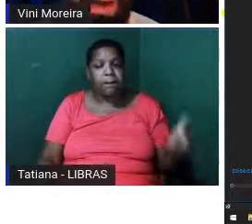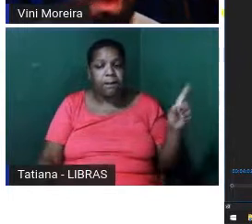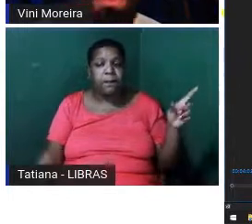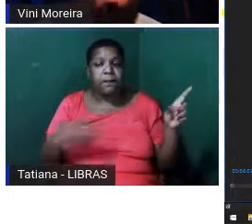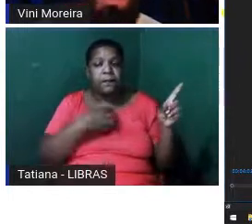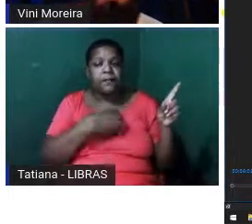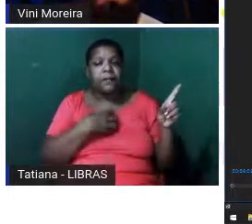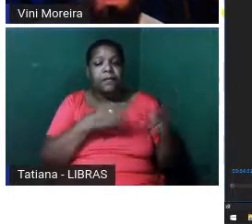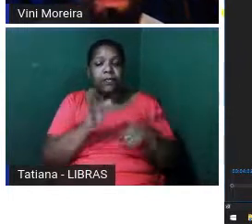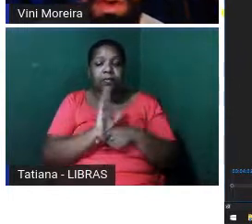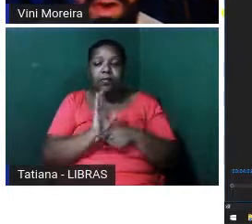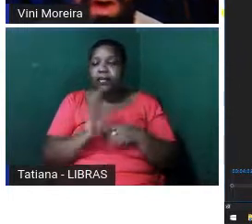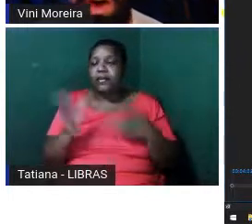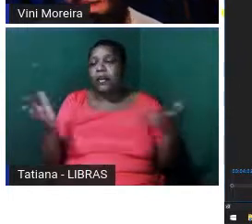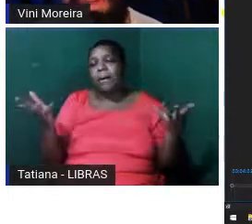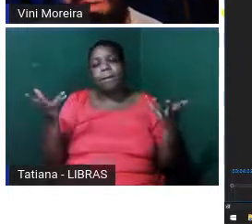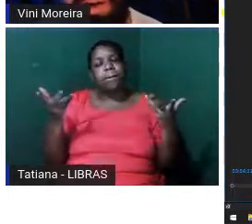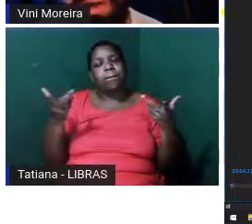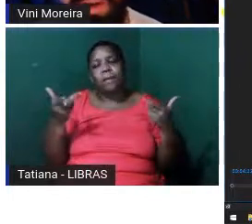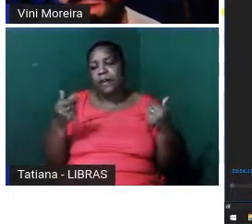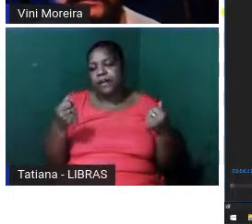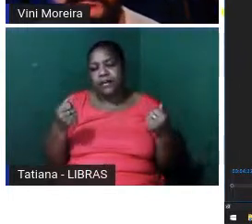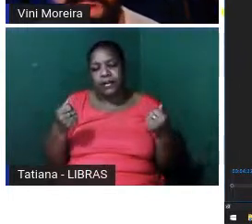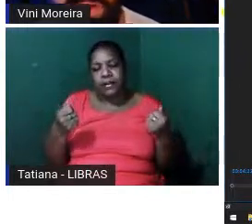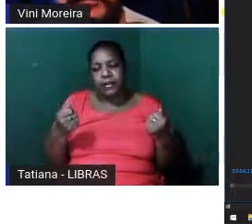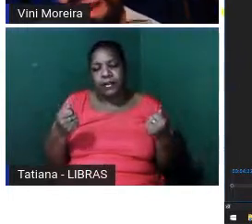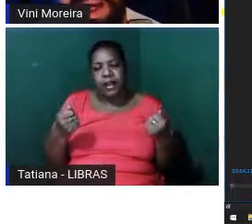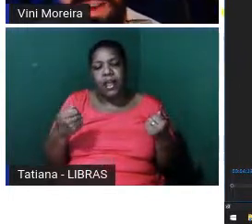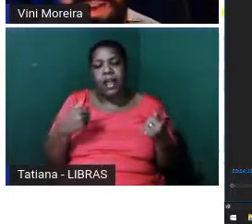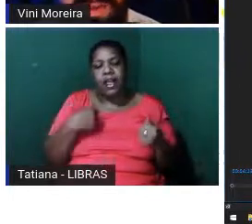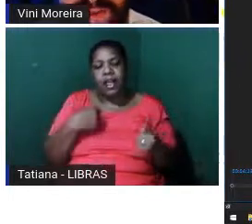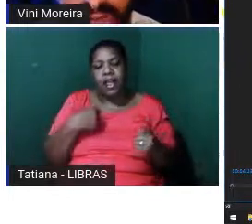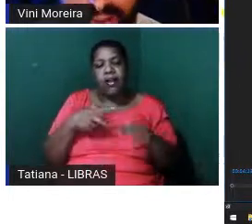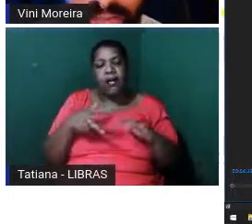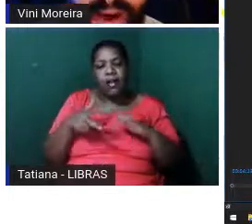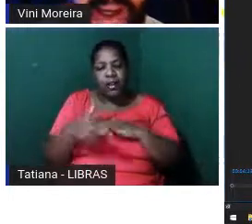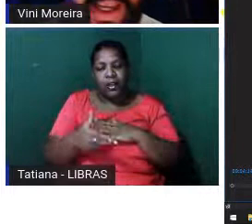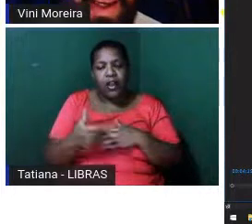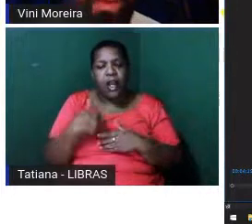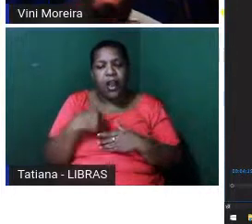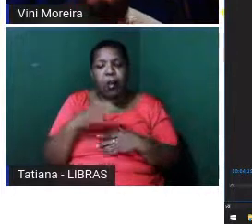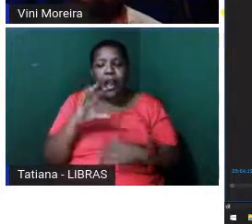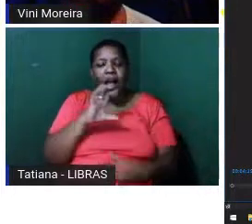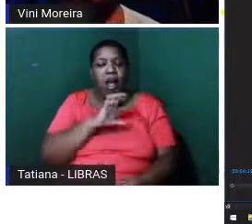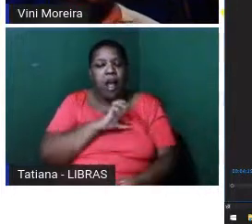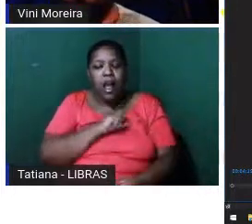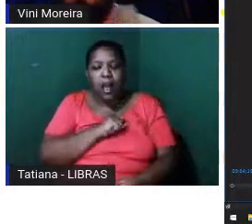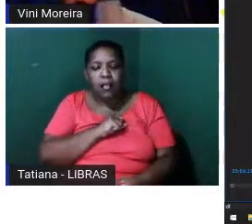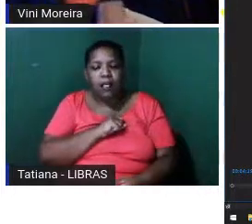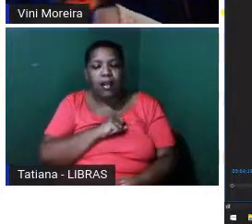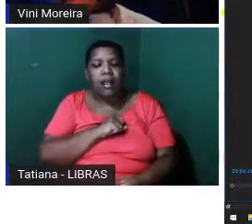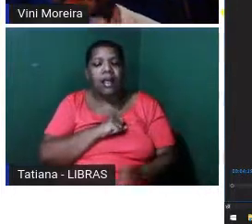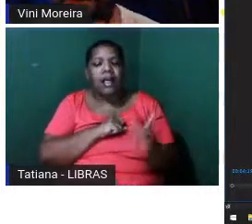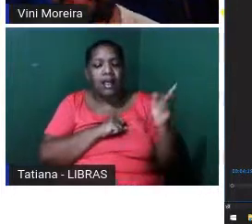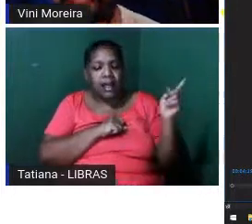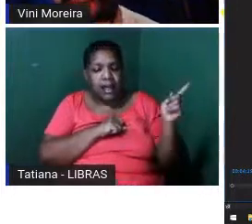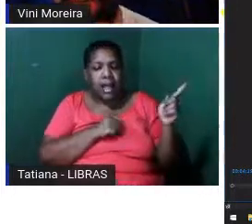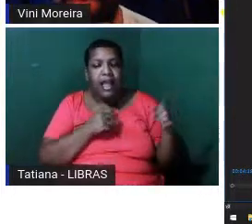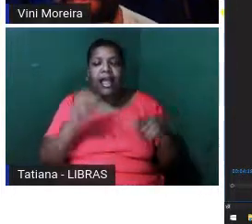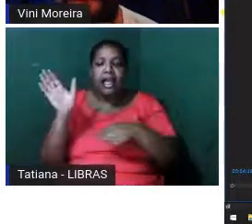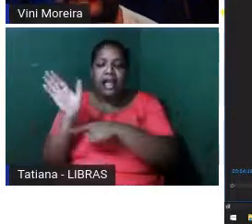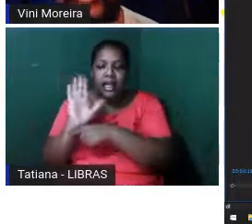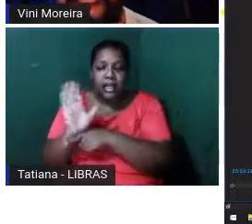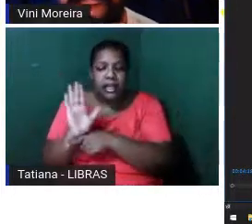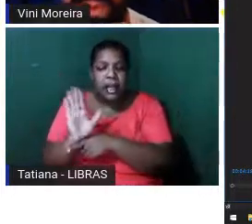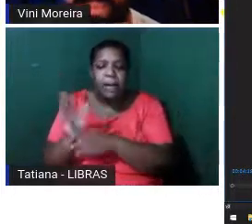vídeo que eu acho maravilhoso o meu editor achei isso incrível isso é cinema